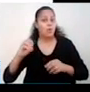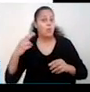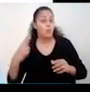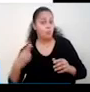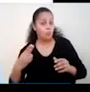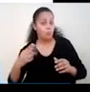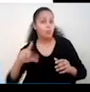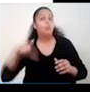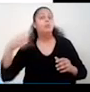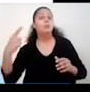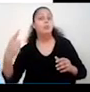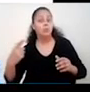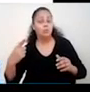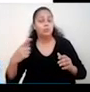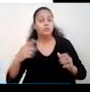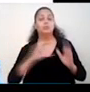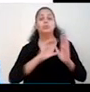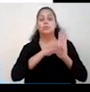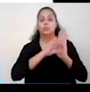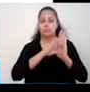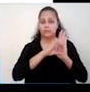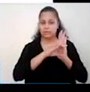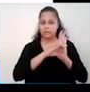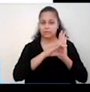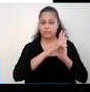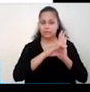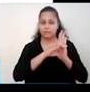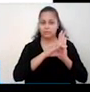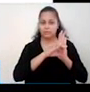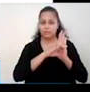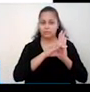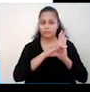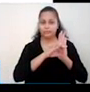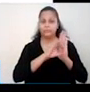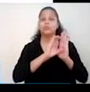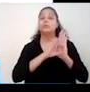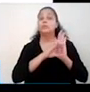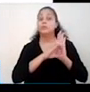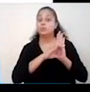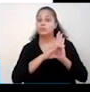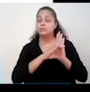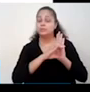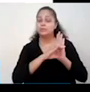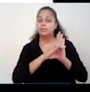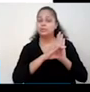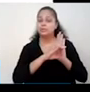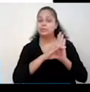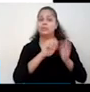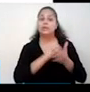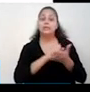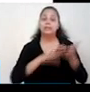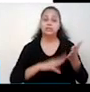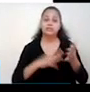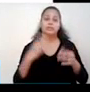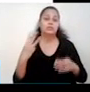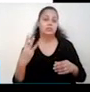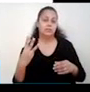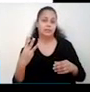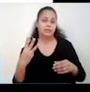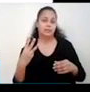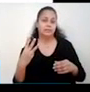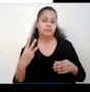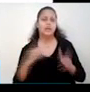que é o conceito de cidade global. Denominação dada às cidades que, ou seja, a questão número 3, ela está perguntando aí